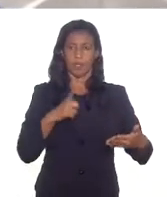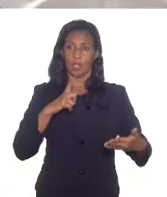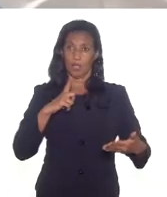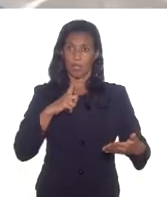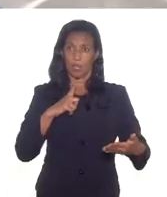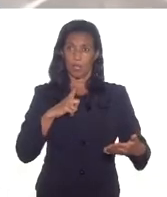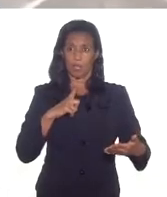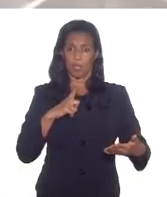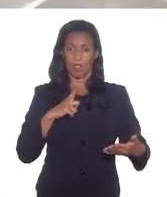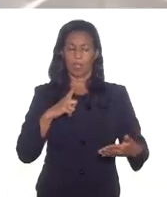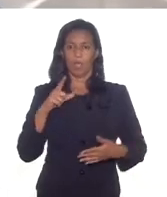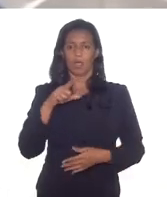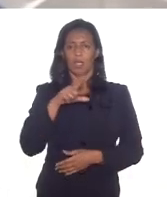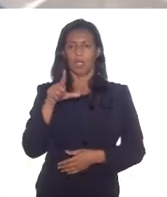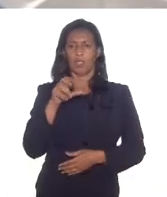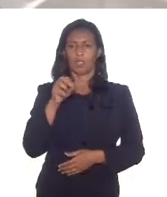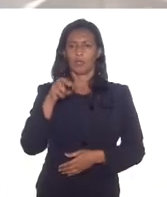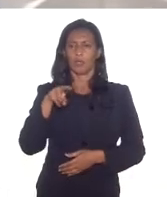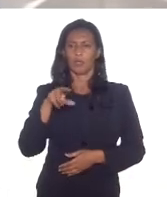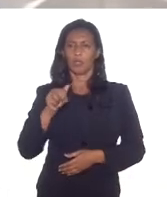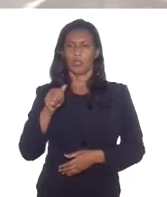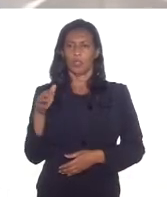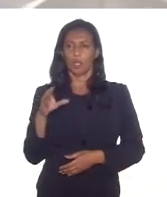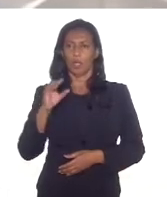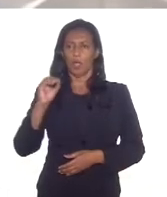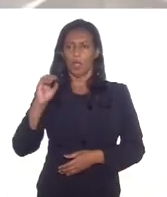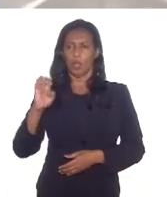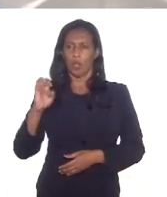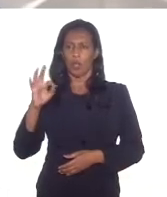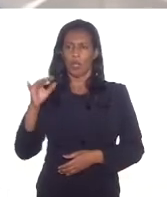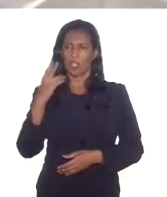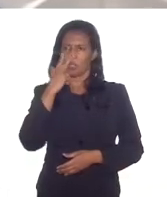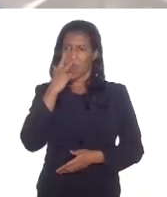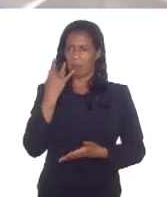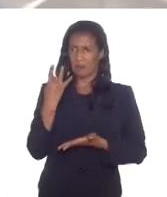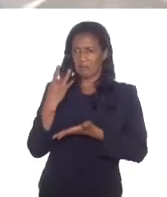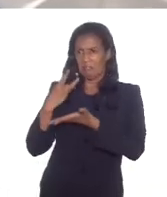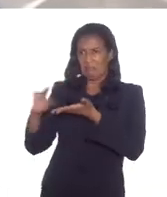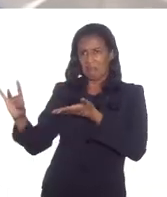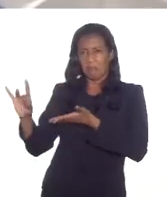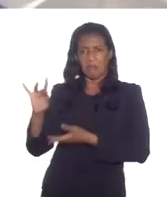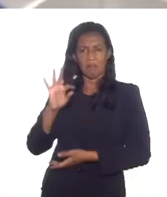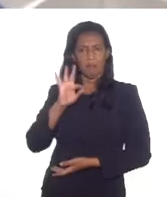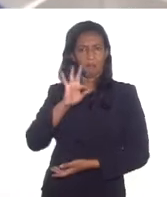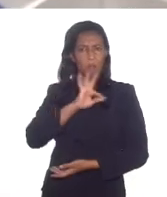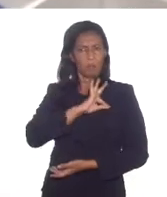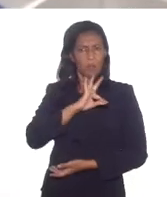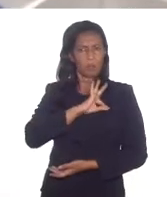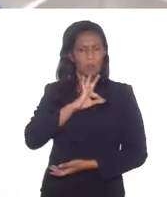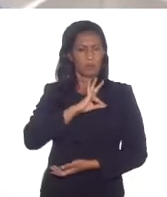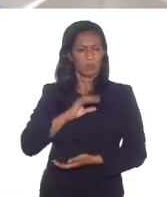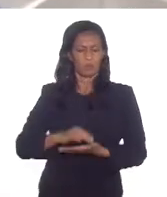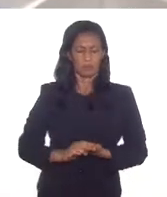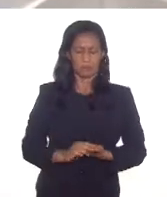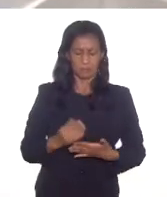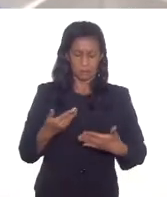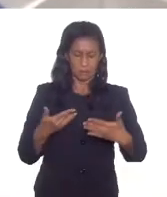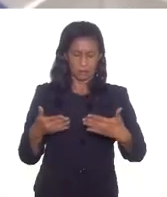veiculado na Zona Oeste em que me atribui como inimiga da polícia. E aí eu